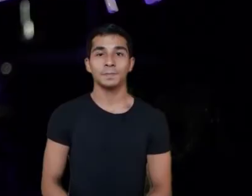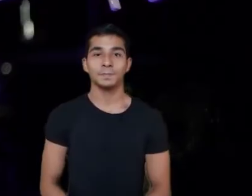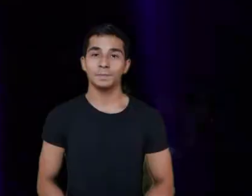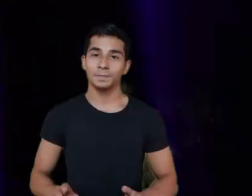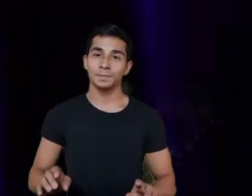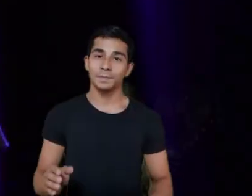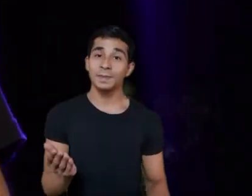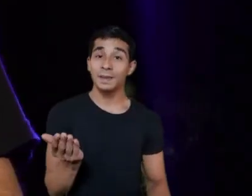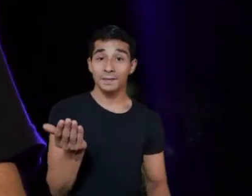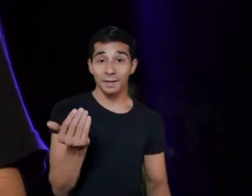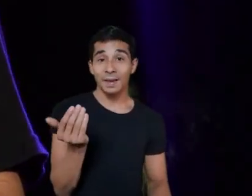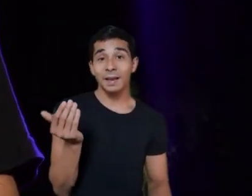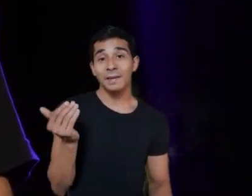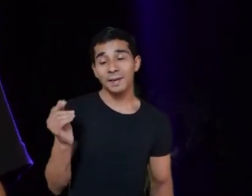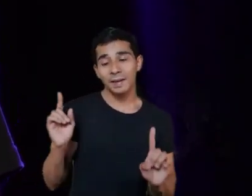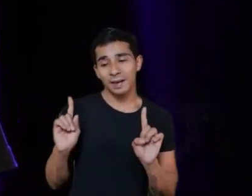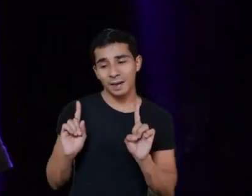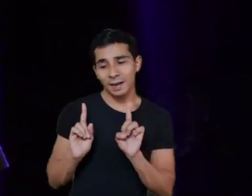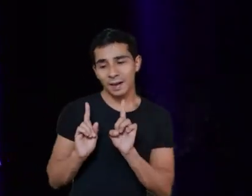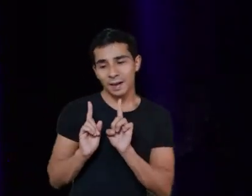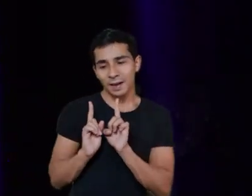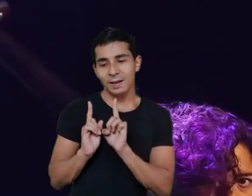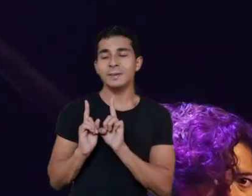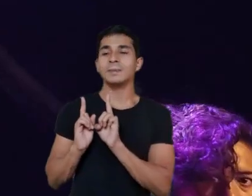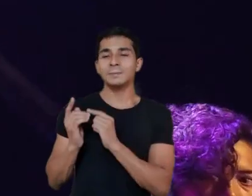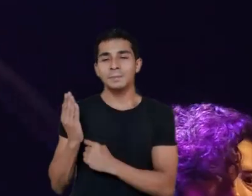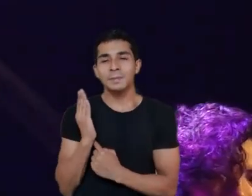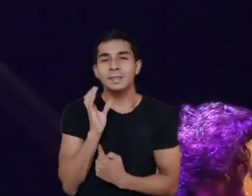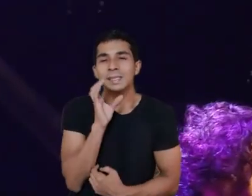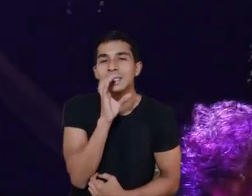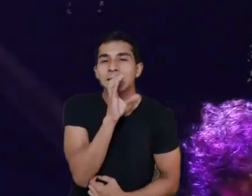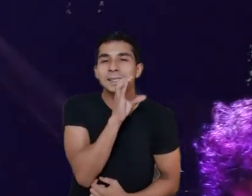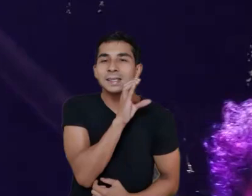de salvação. Come on, baby, light my fire.